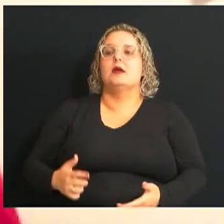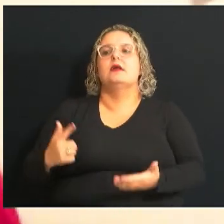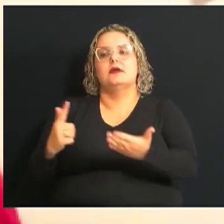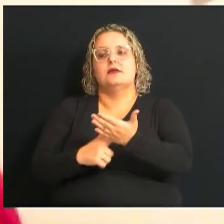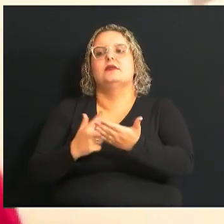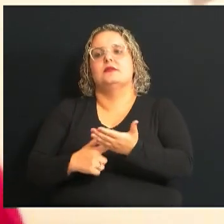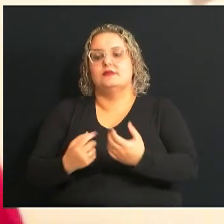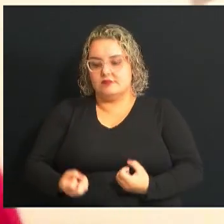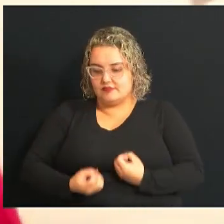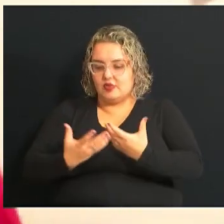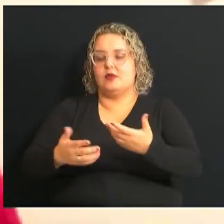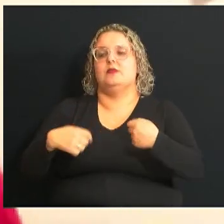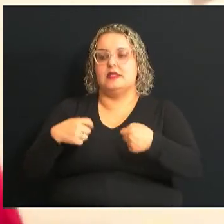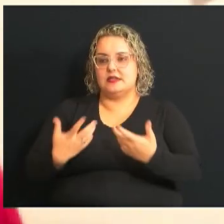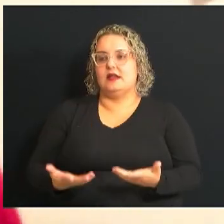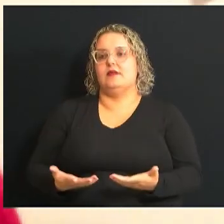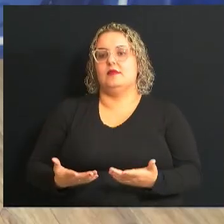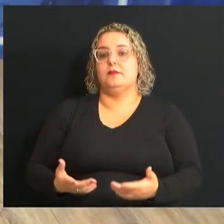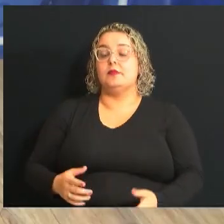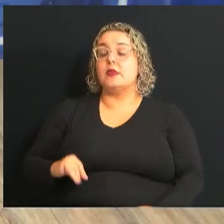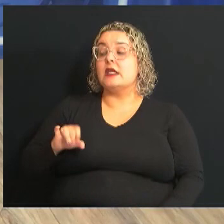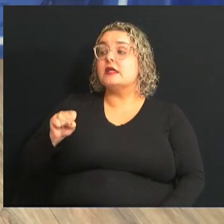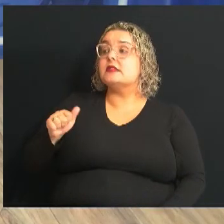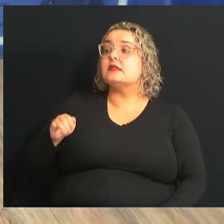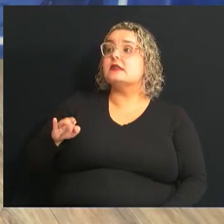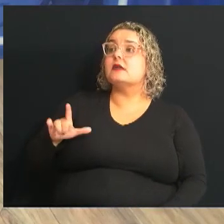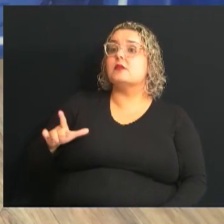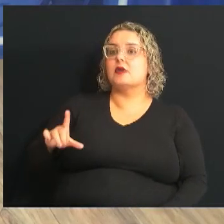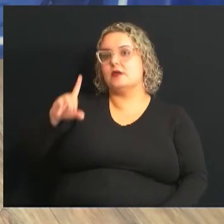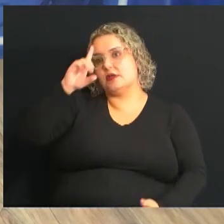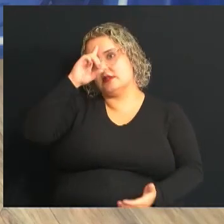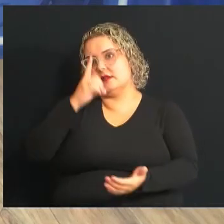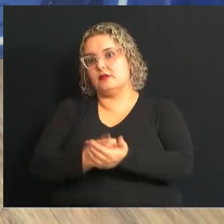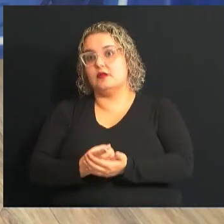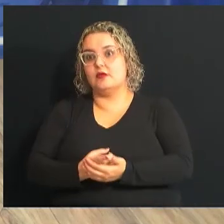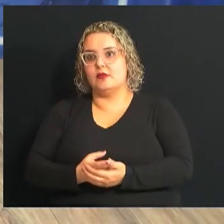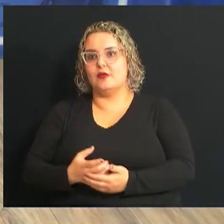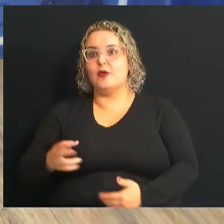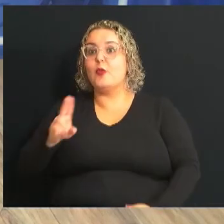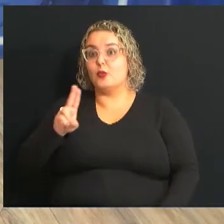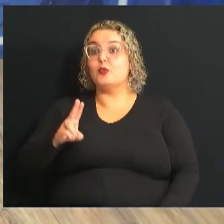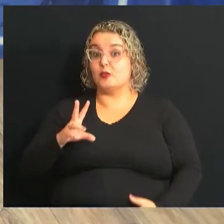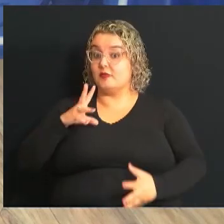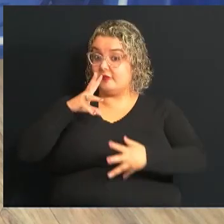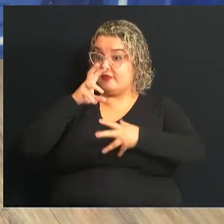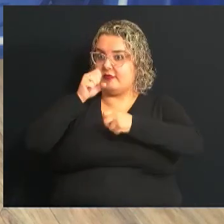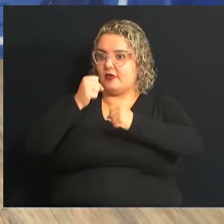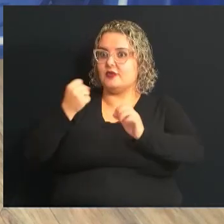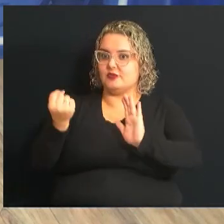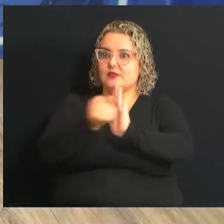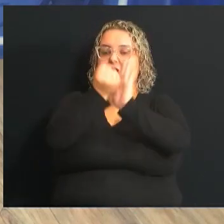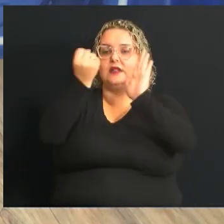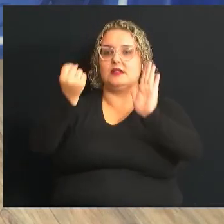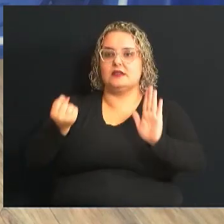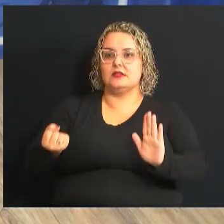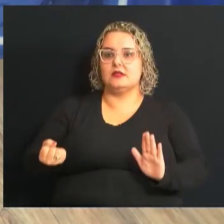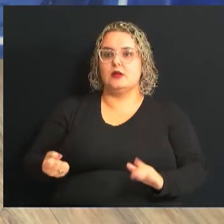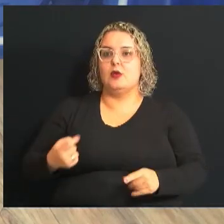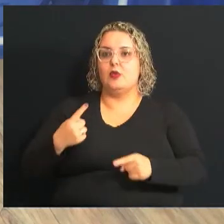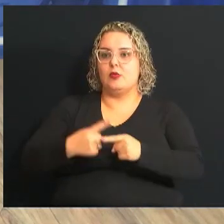muito grande. Ô Isabel, e a decisão por este nome? Eu achei um nome muito forte, né? Ele é muito marcante, porque você fala sobre